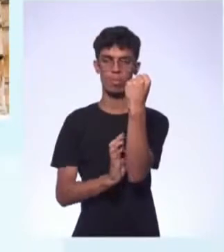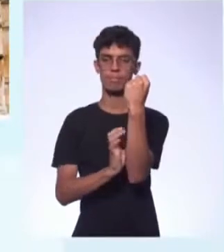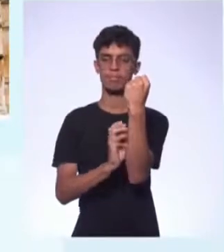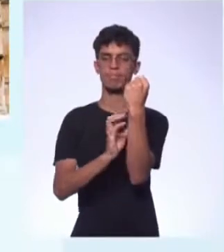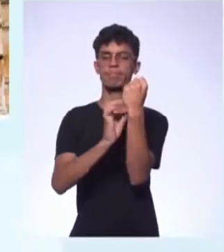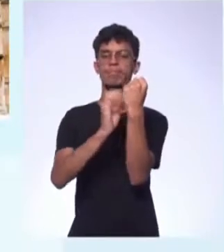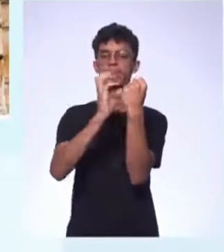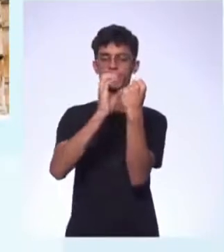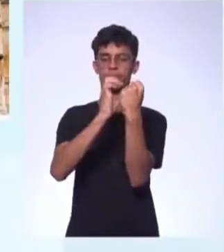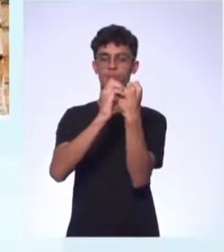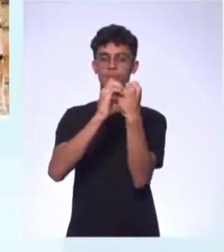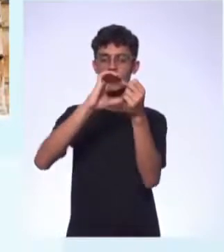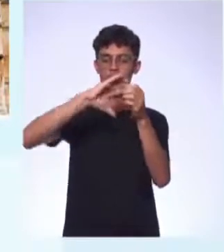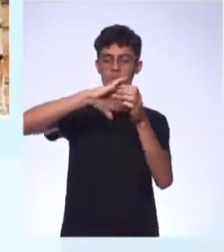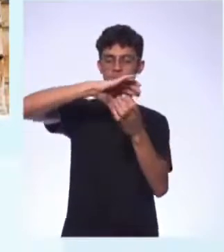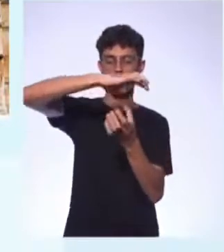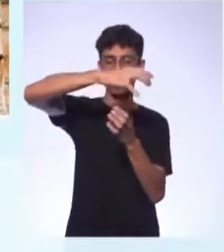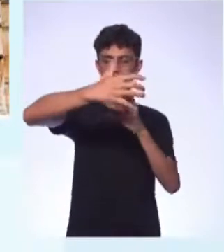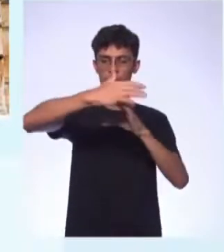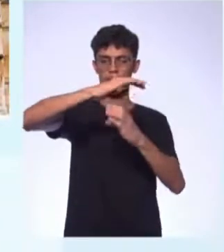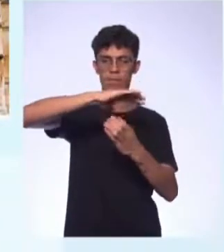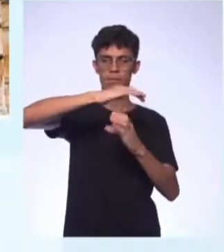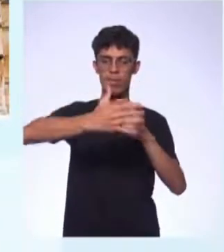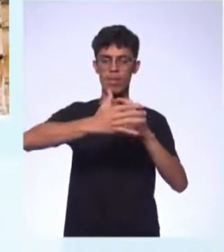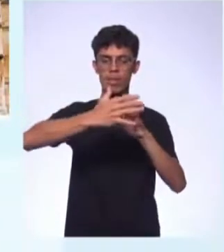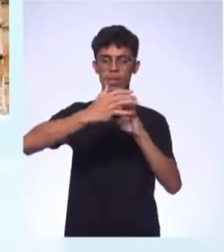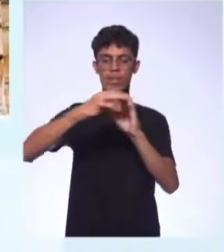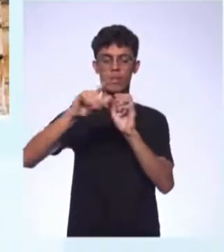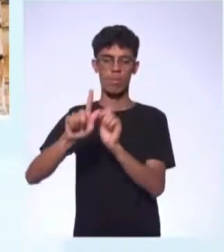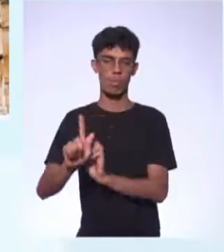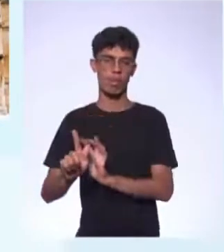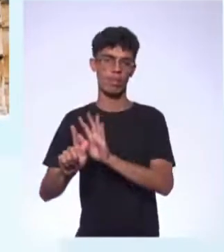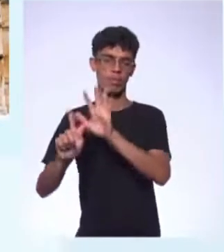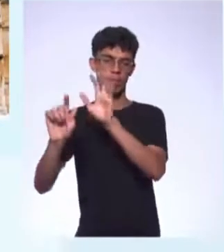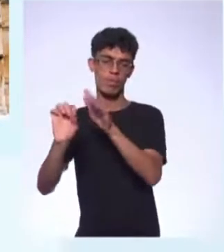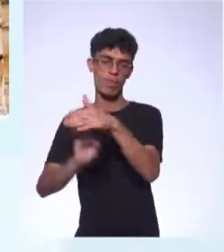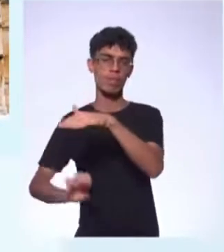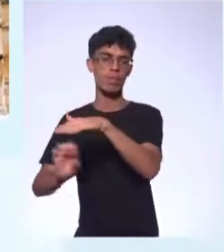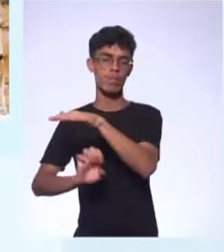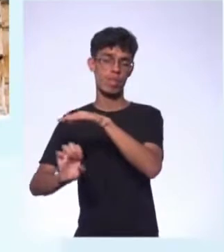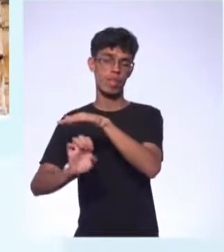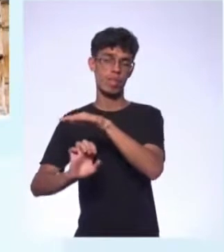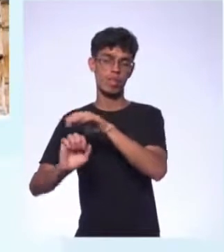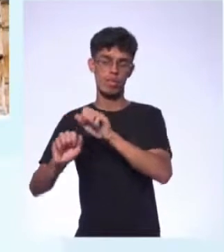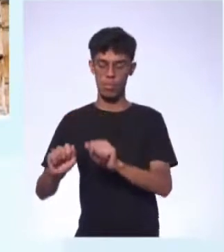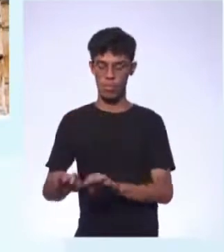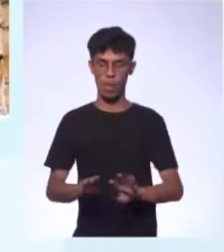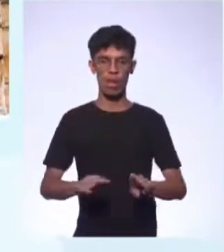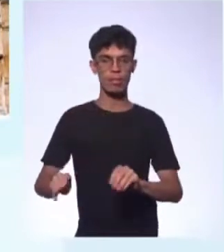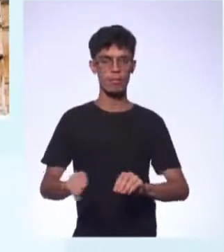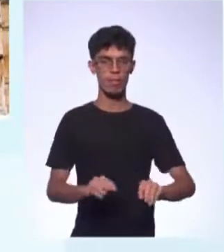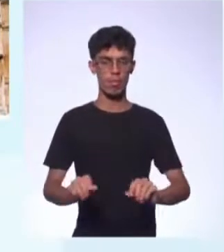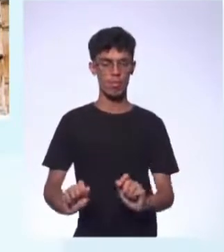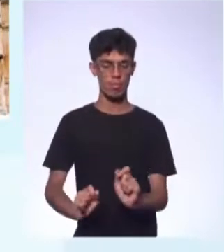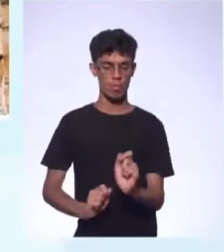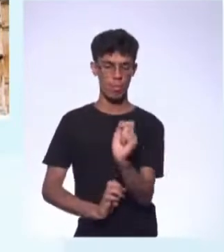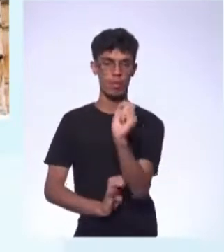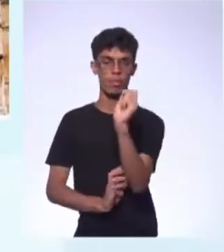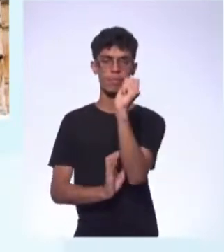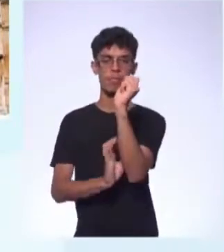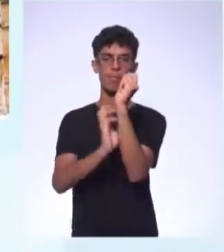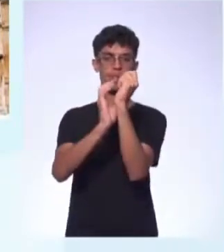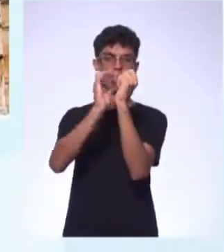quantidade exagerada de produtos da queima de combustíveis fósseis liberados na atmosfera,